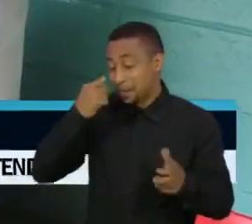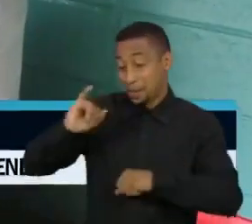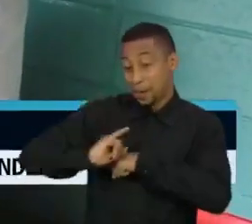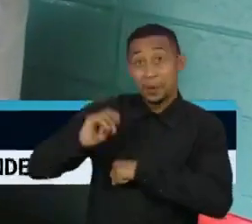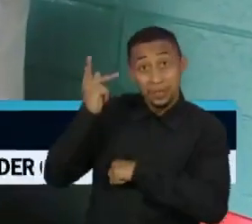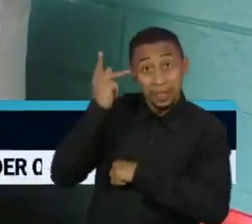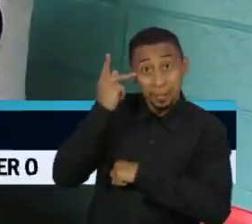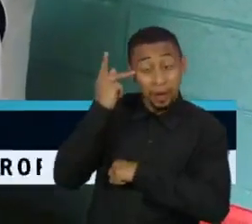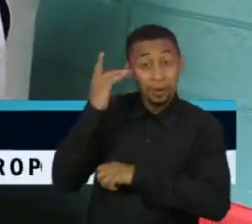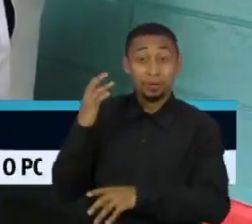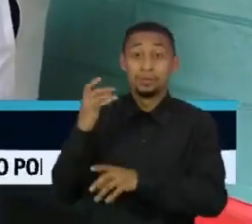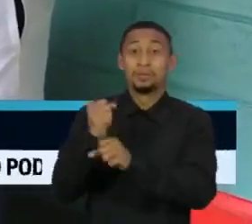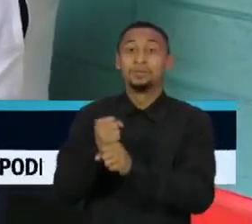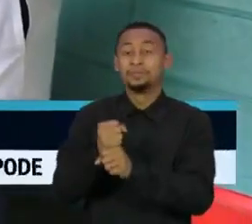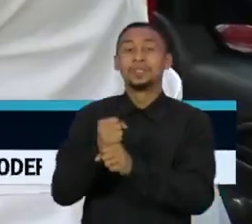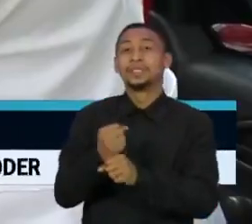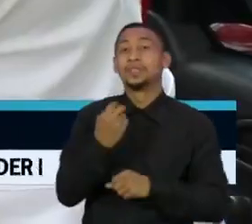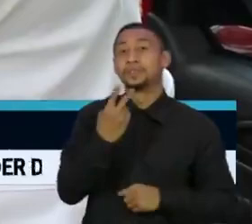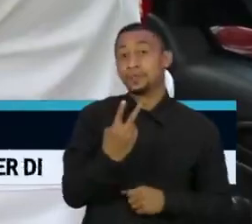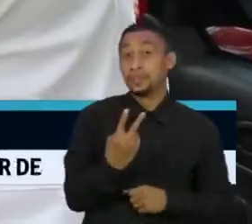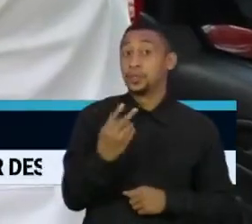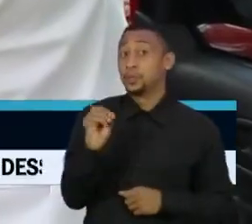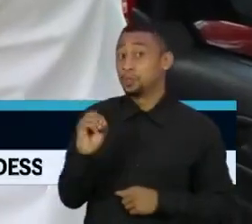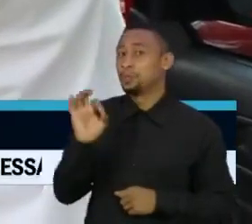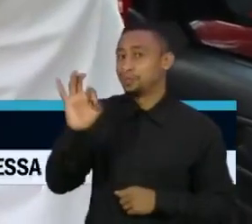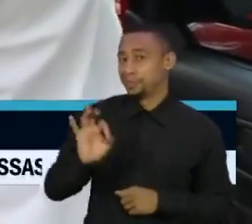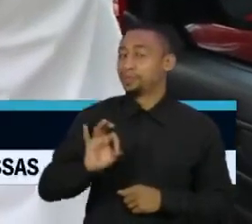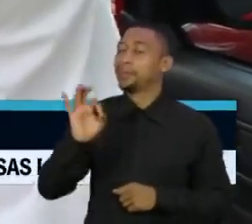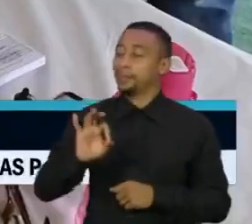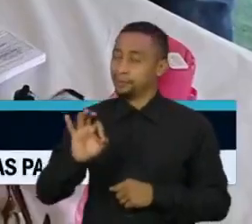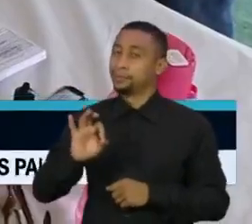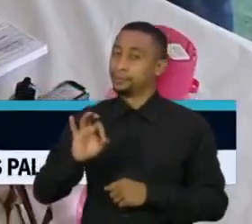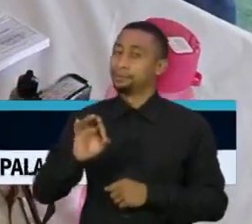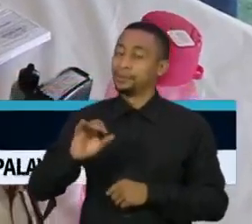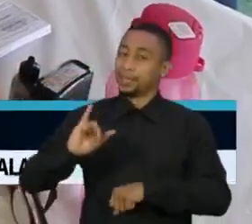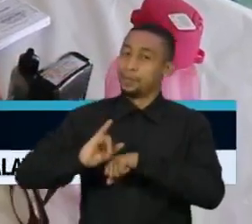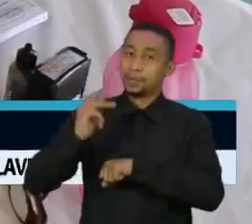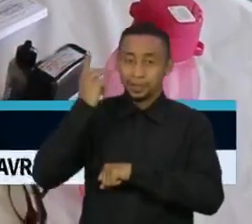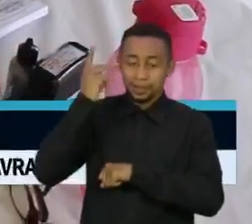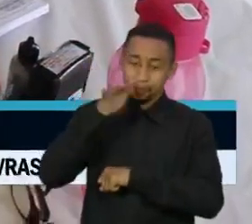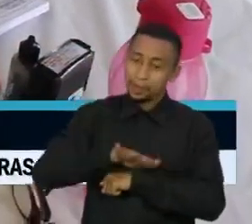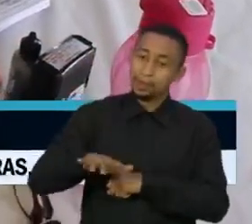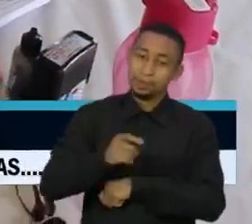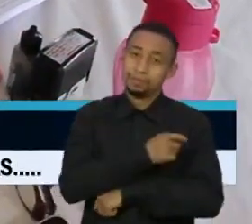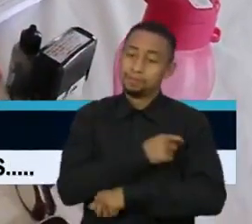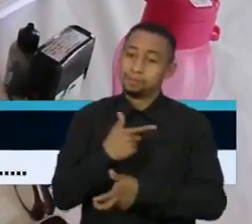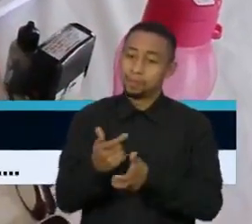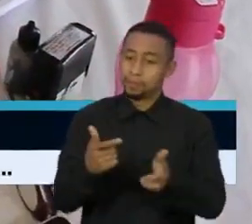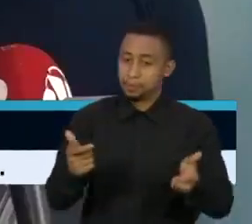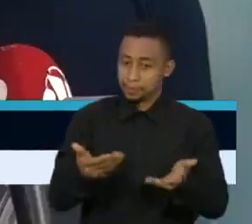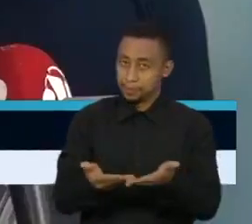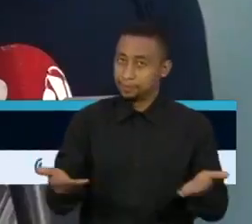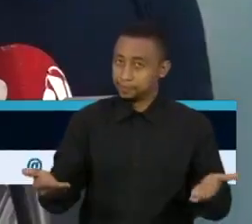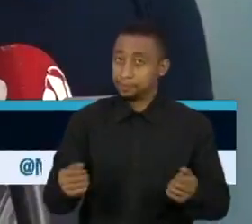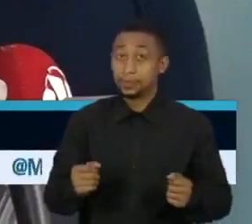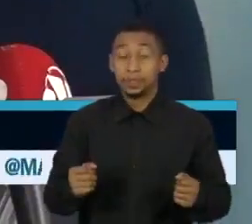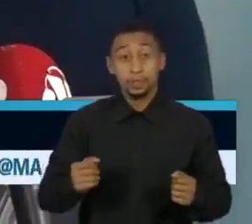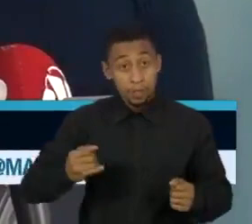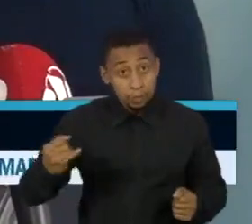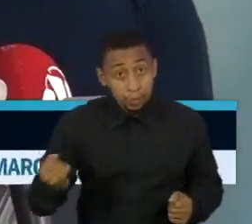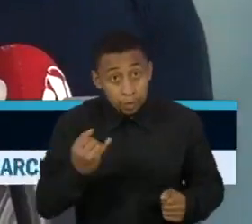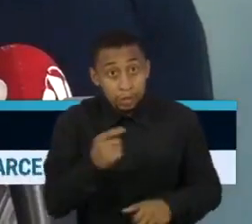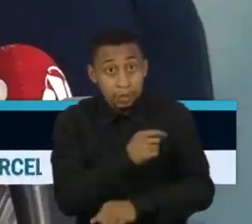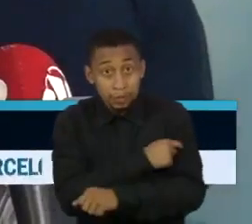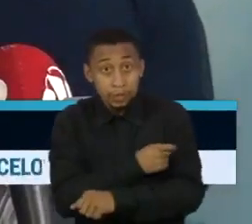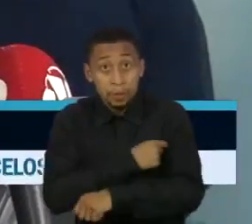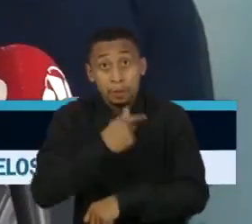Esse número representa apenas 20% do total do público-alvo que deve ser imunizado. É muito importante tomar a vacina